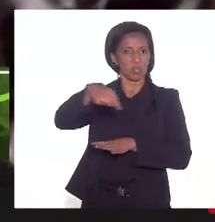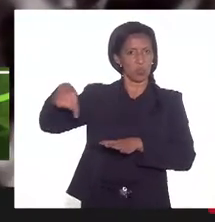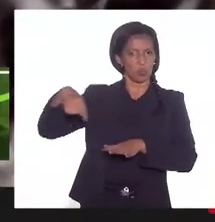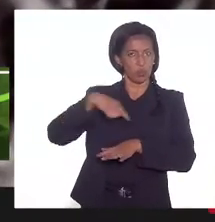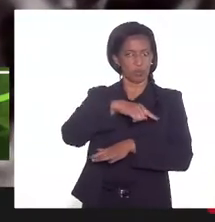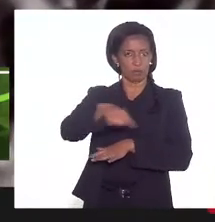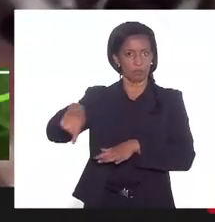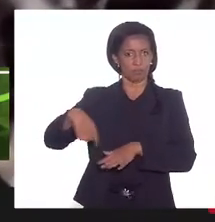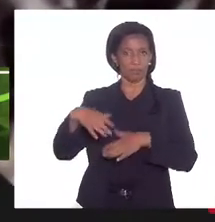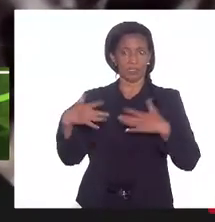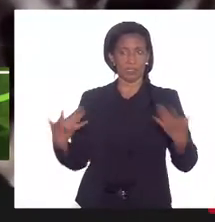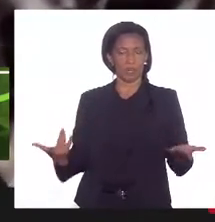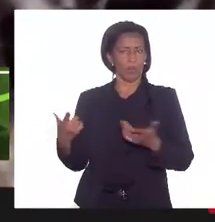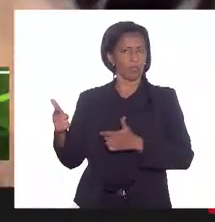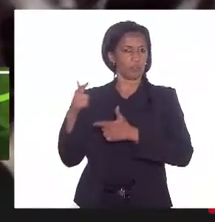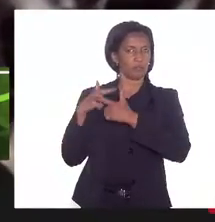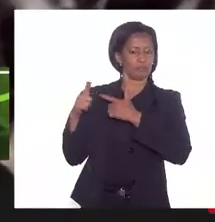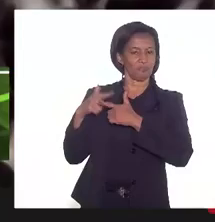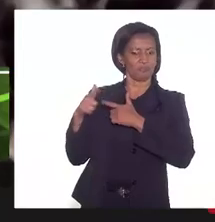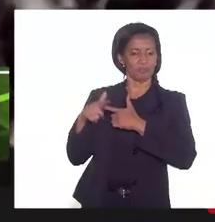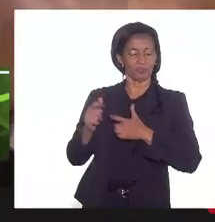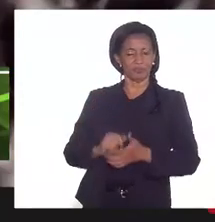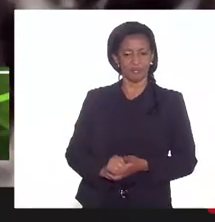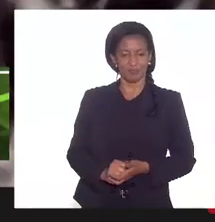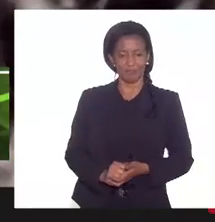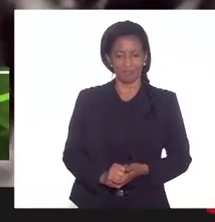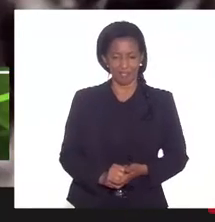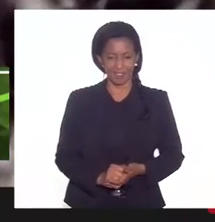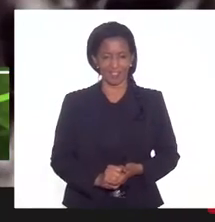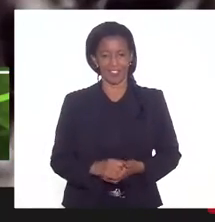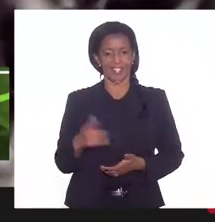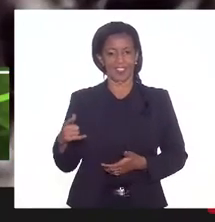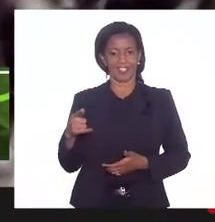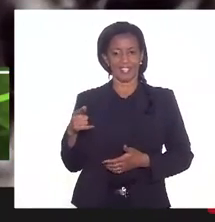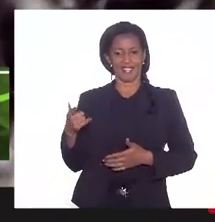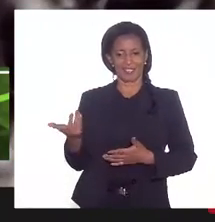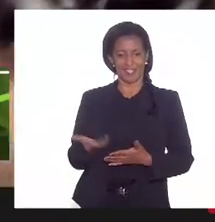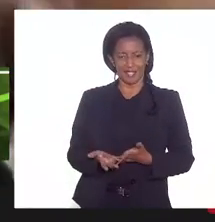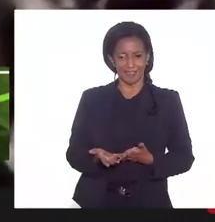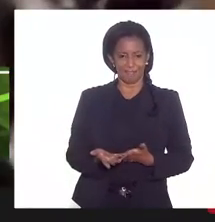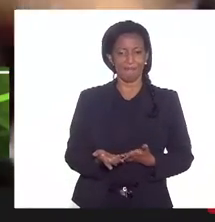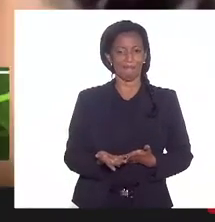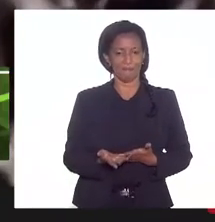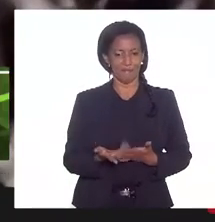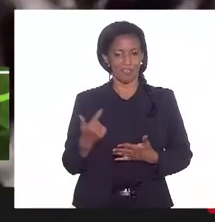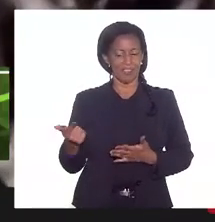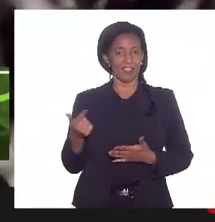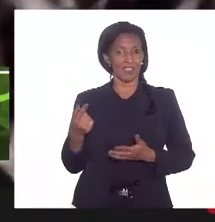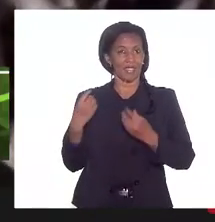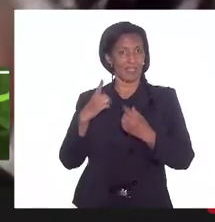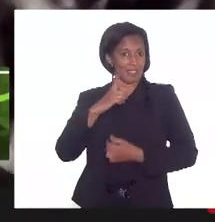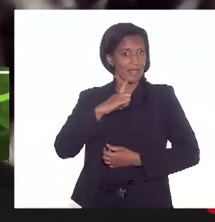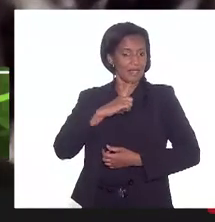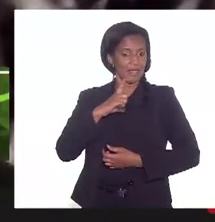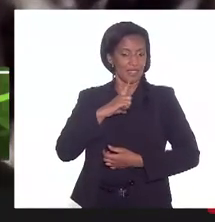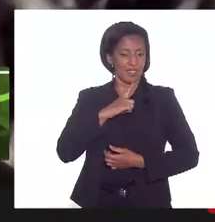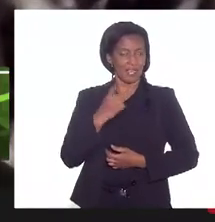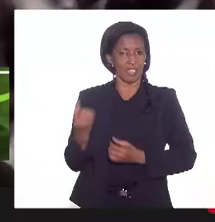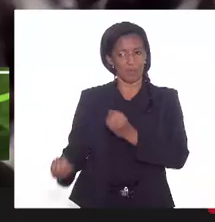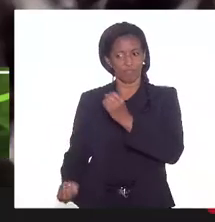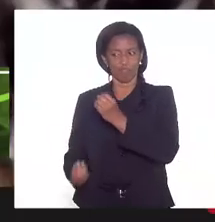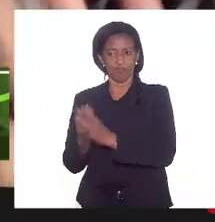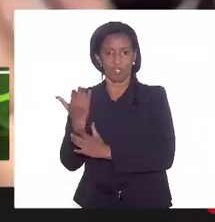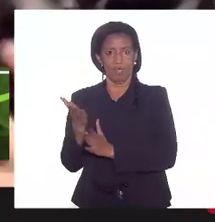eu acho que esse grande guarda-chuva essa articulação essa construção em rede pode ser esse lugar de dar visibilidade pro que tem e criar